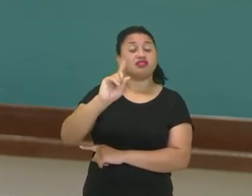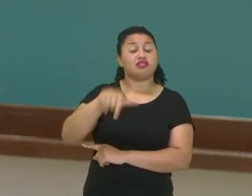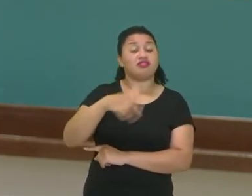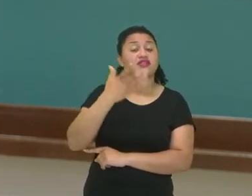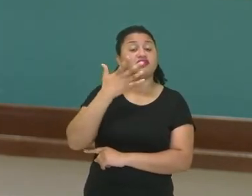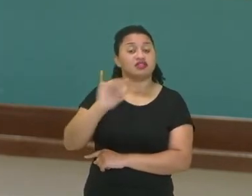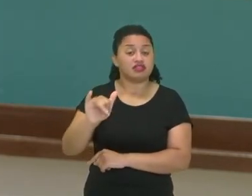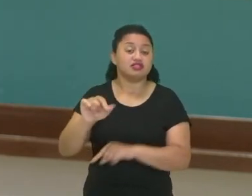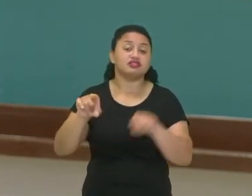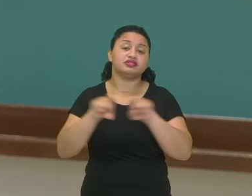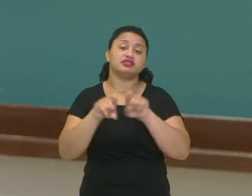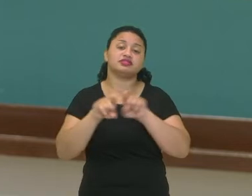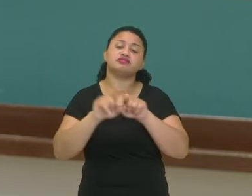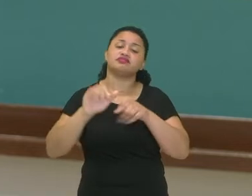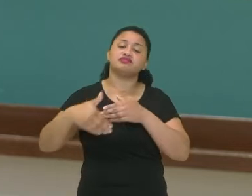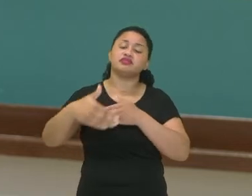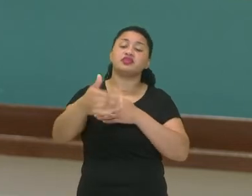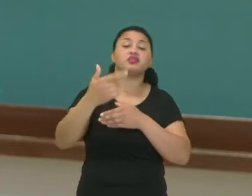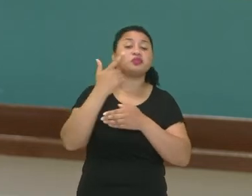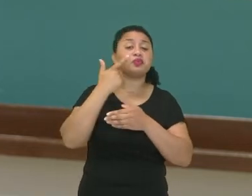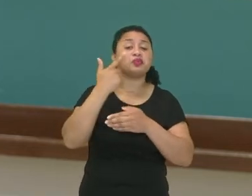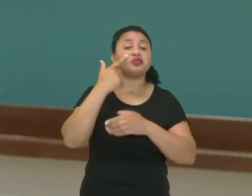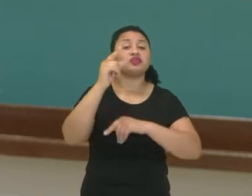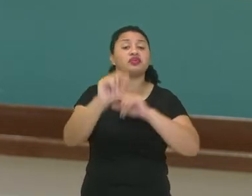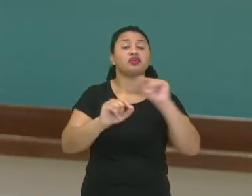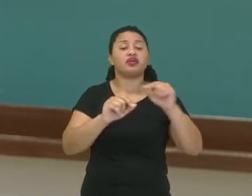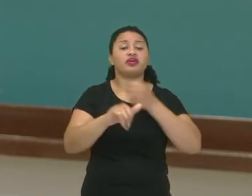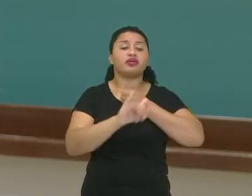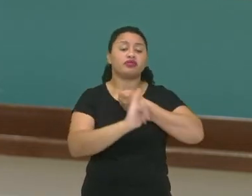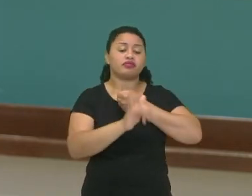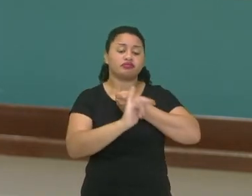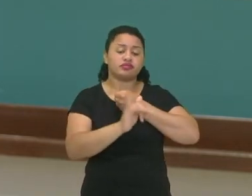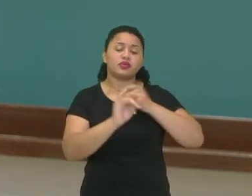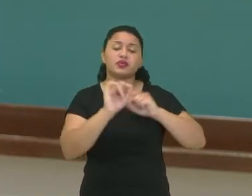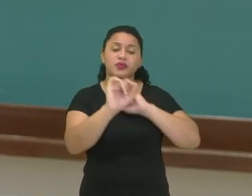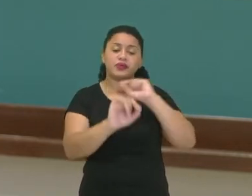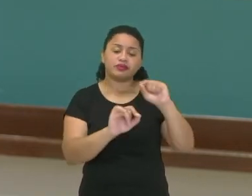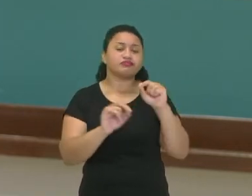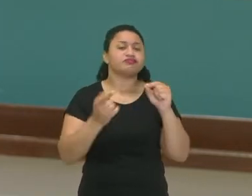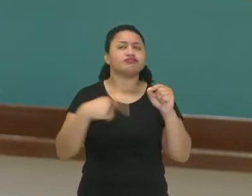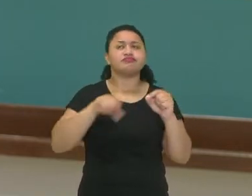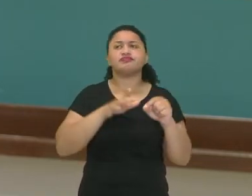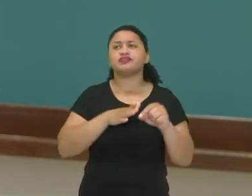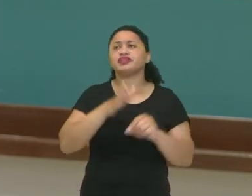pouquinho uma fala, a passagem na crônica, deles irem